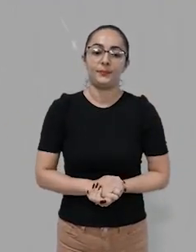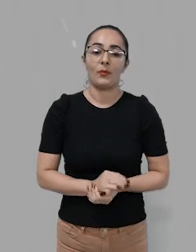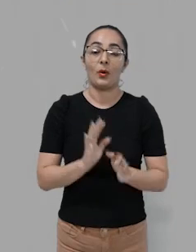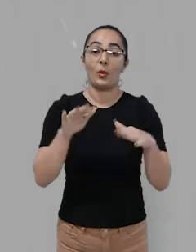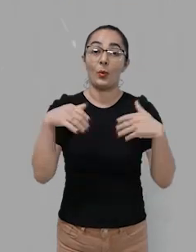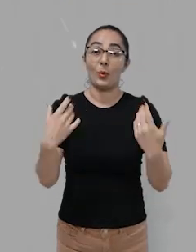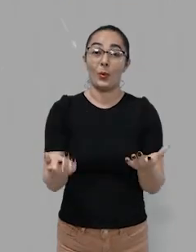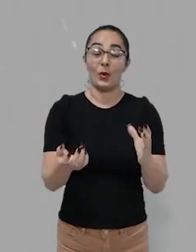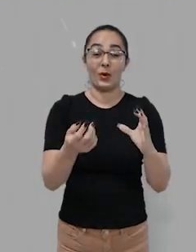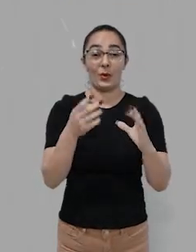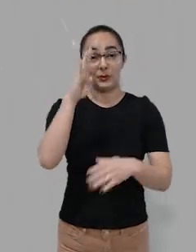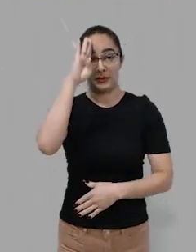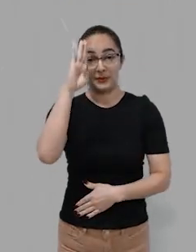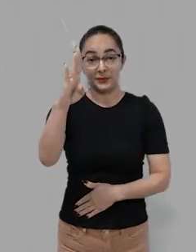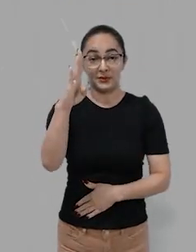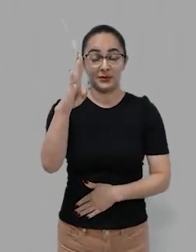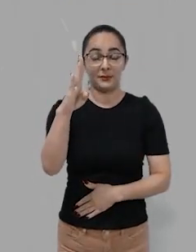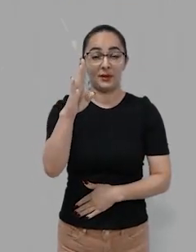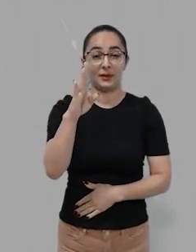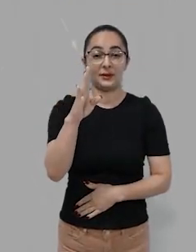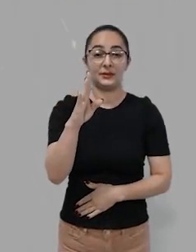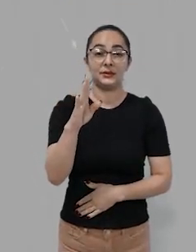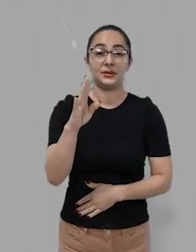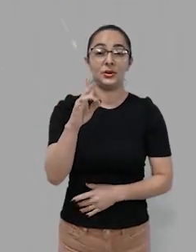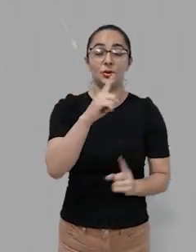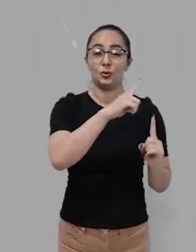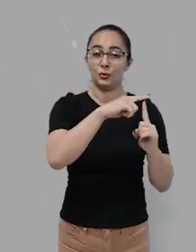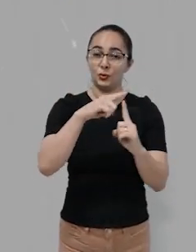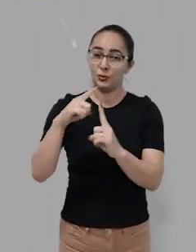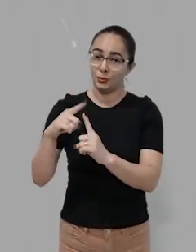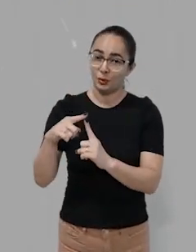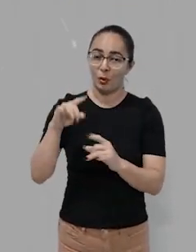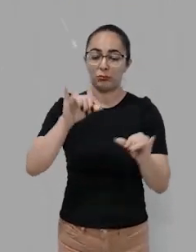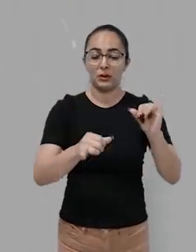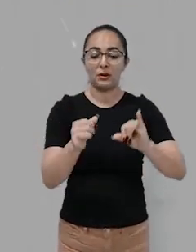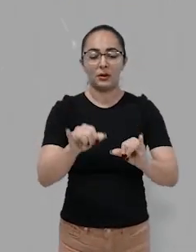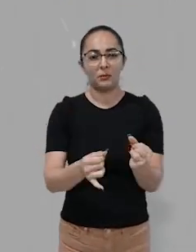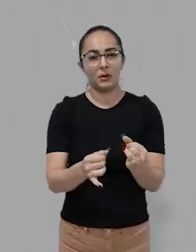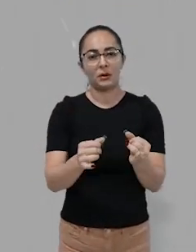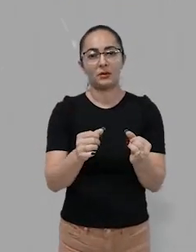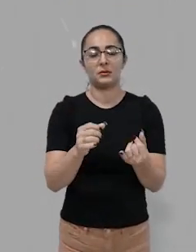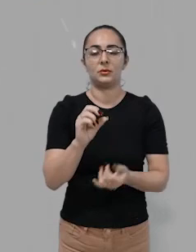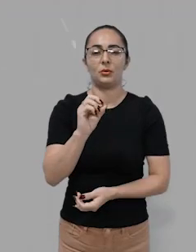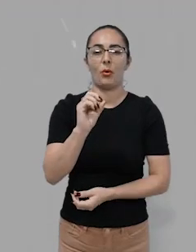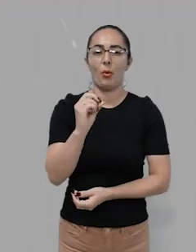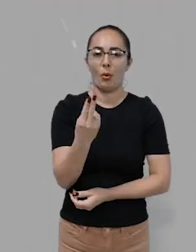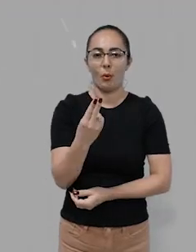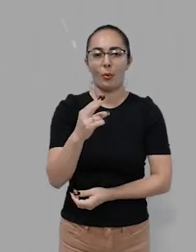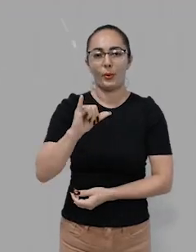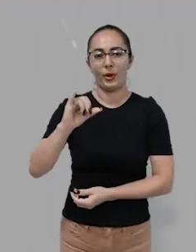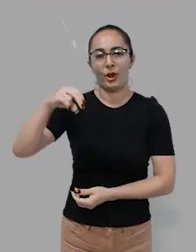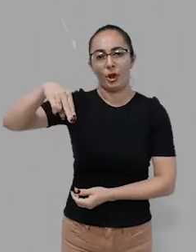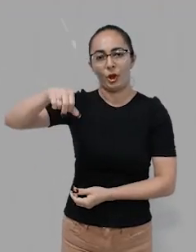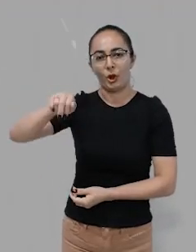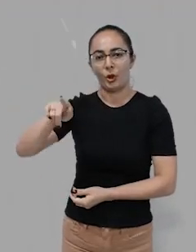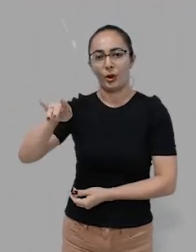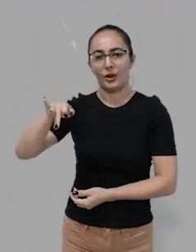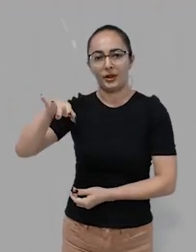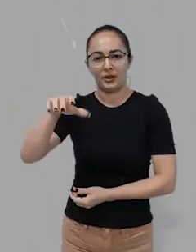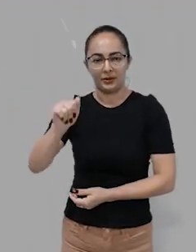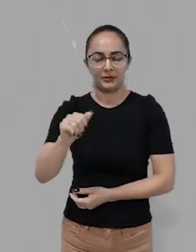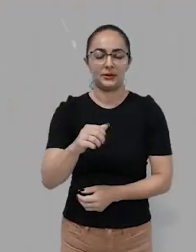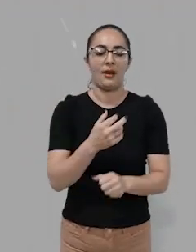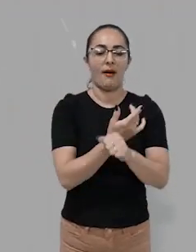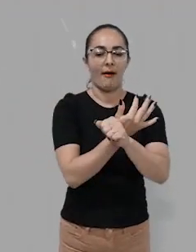são as principais funções químicas ou funções inorgânicas? Os ácidos, as